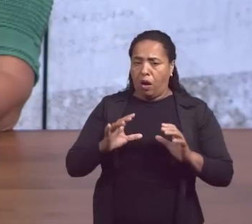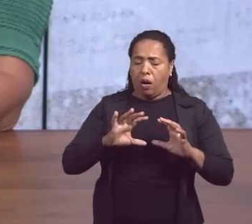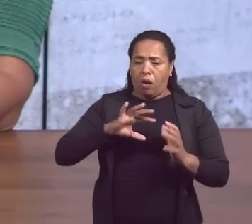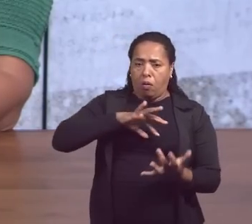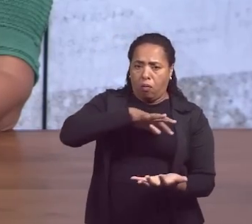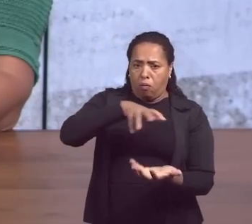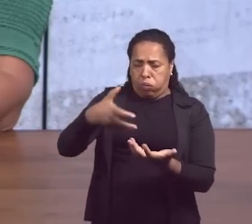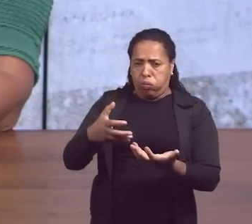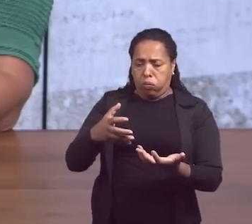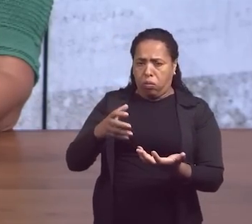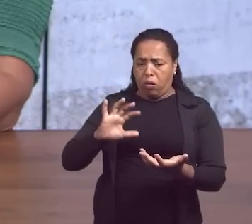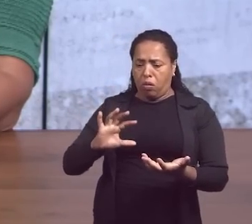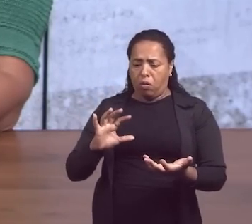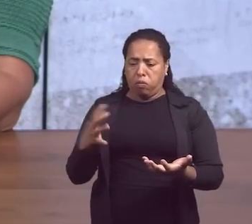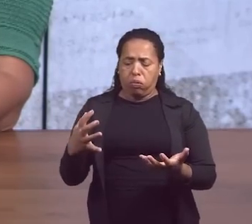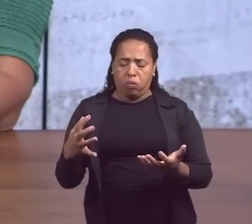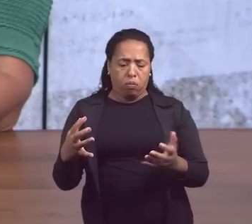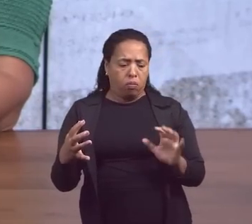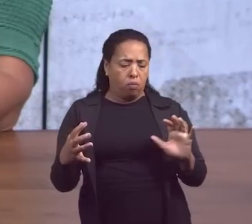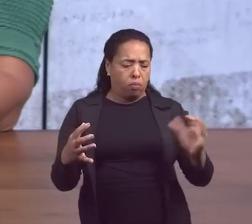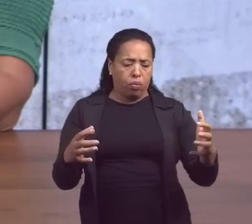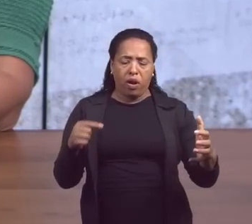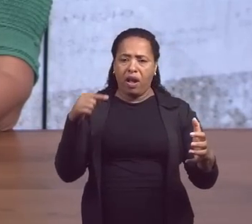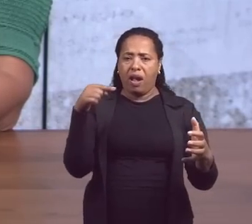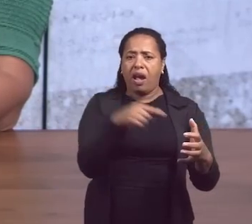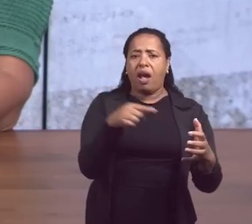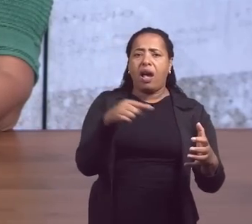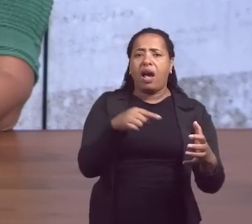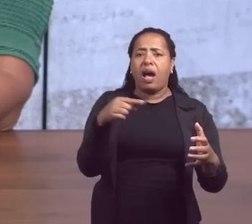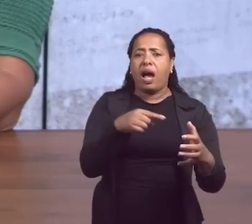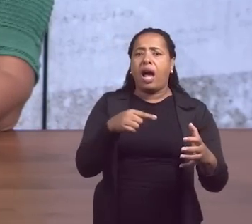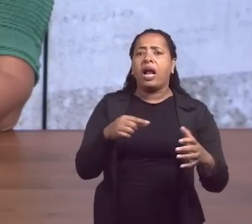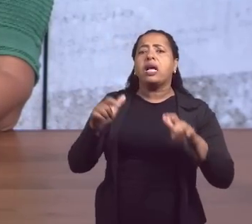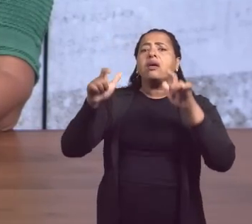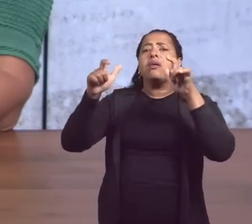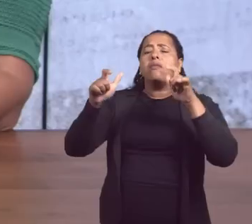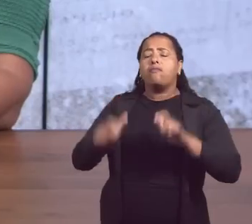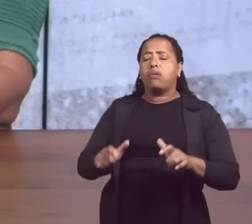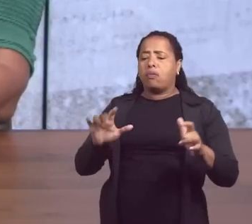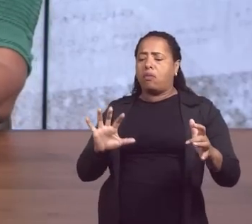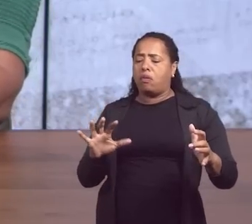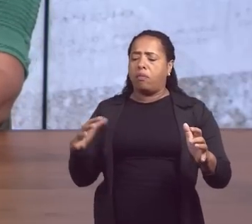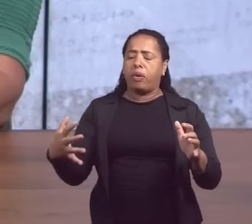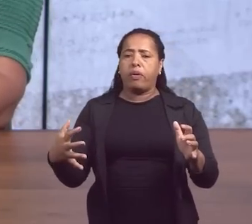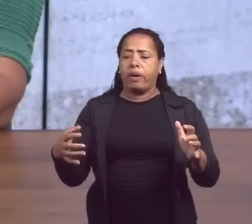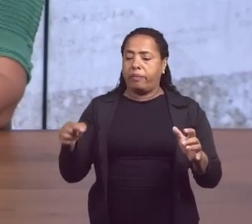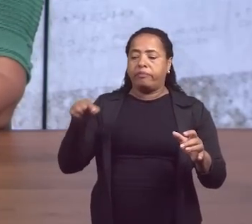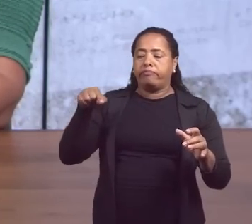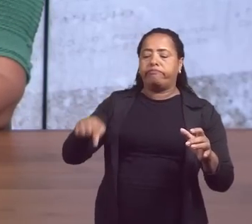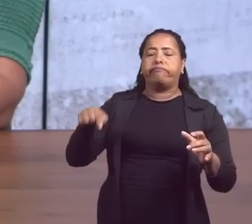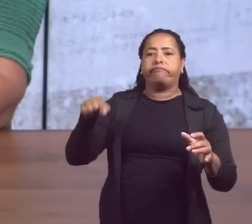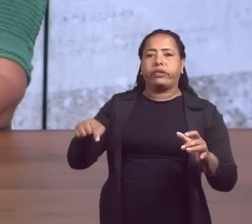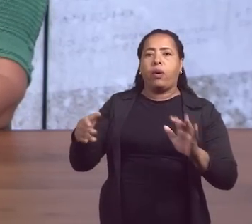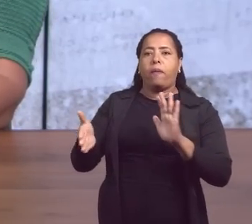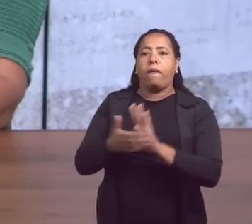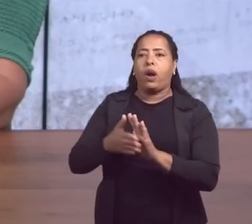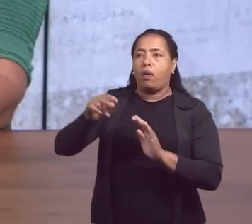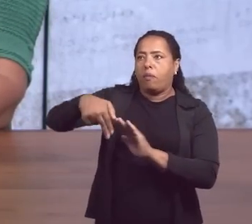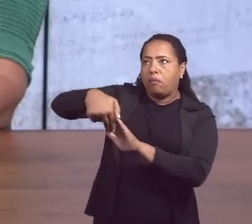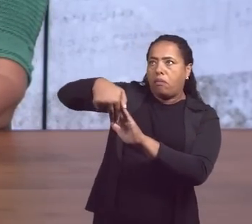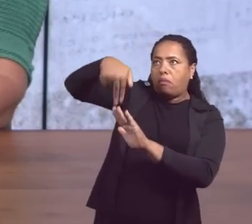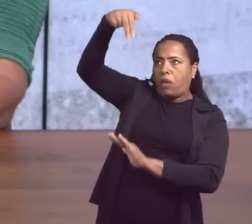será por termo, este vos será o termo do ocidente. E este vos será o termo do